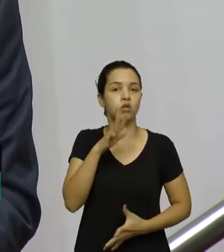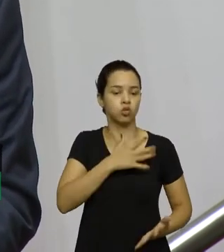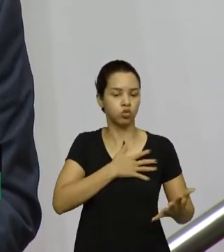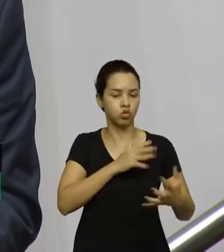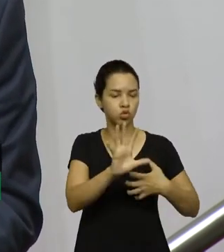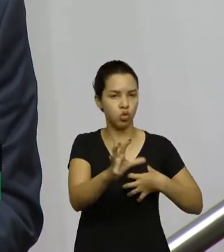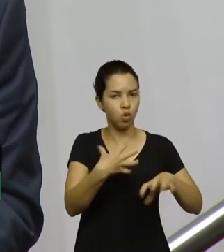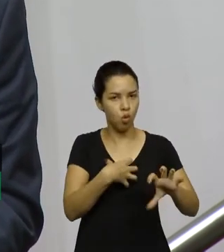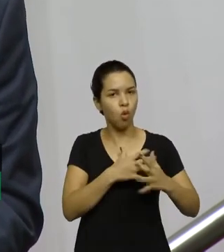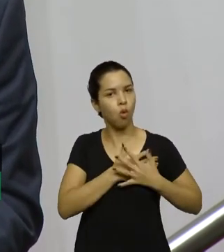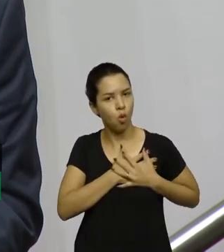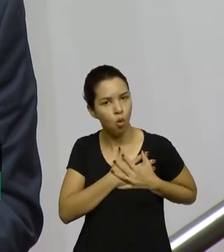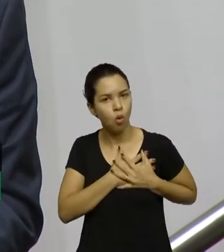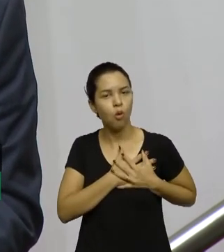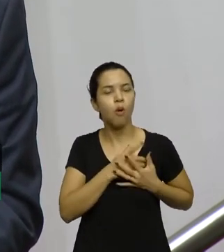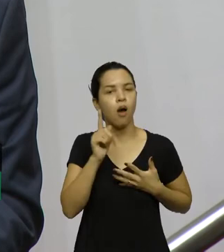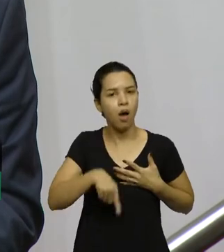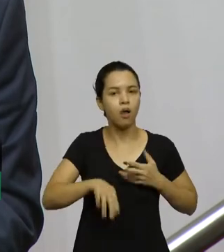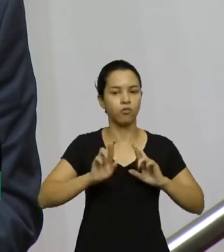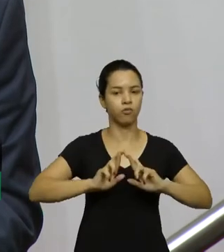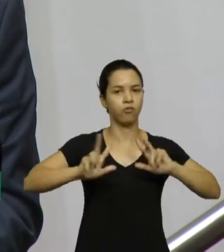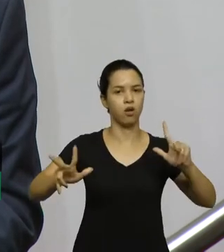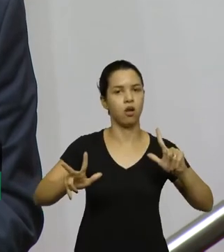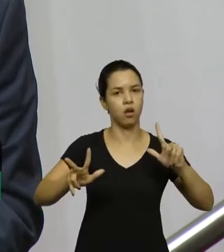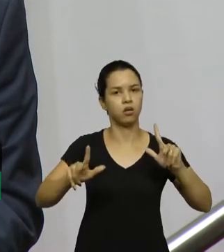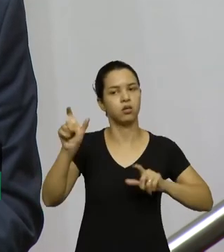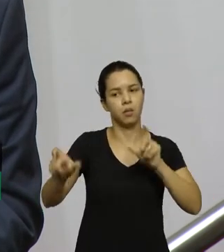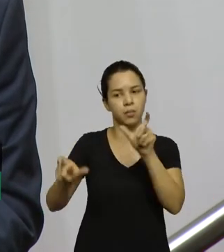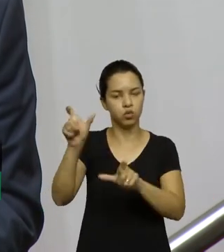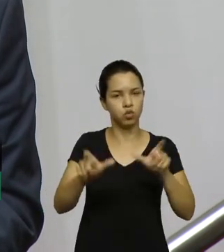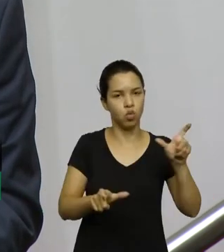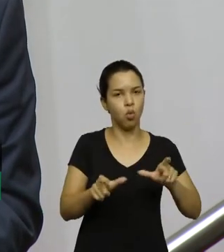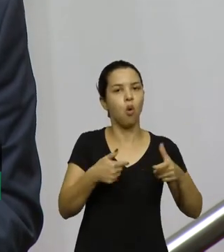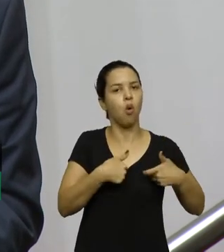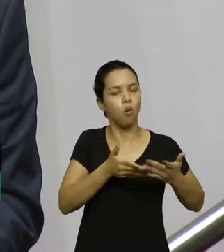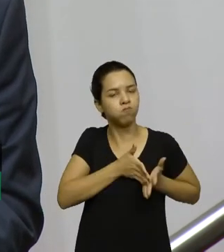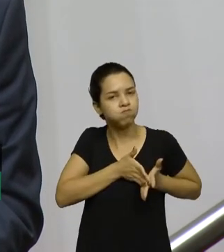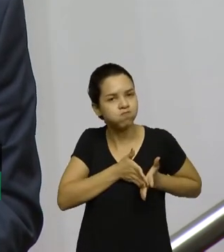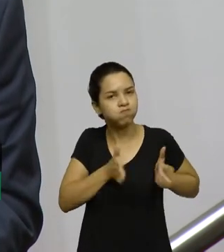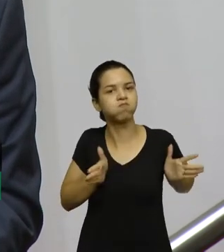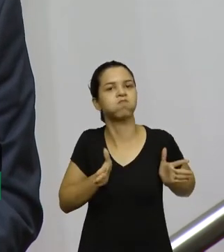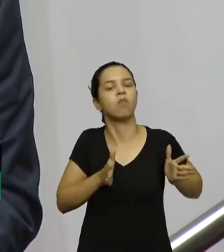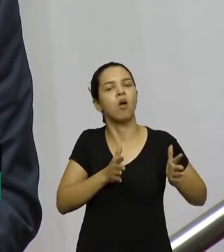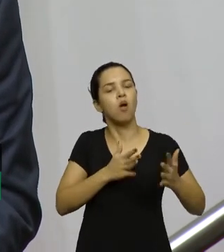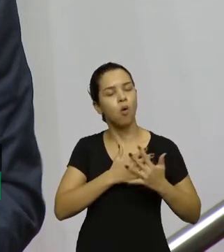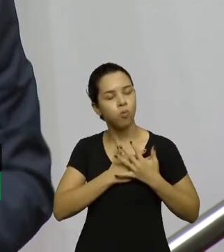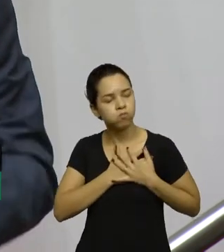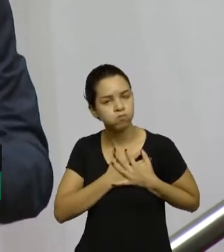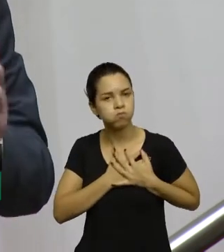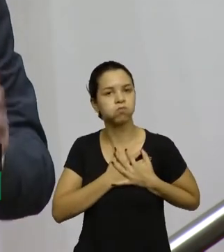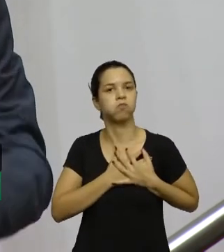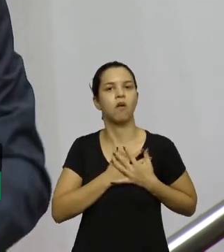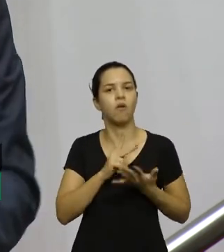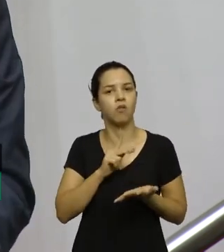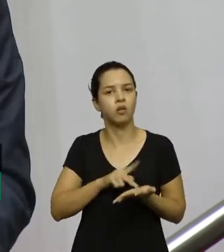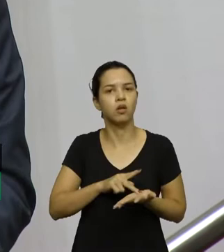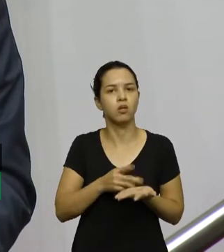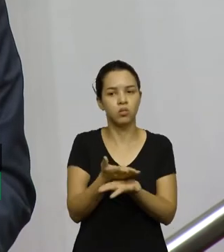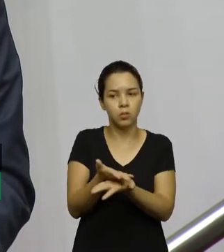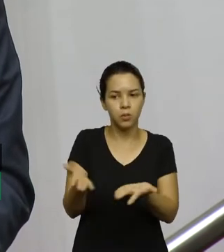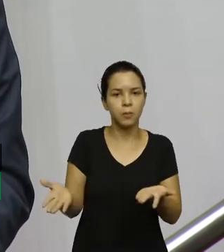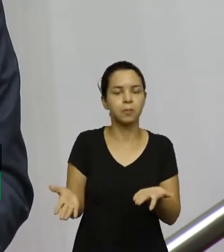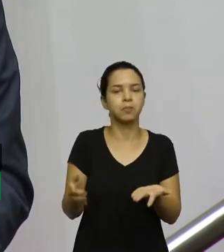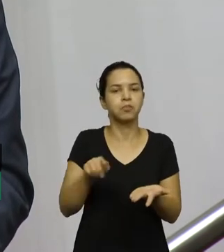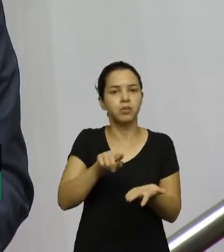solidariedade, que é o que distingue as pessoas, coração aberto, compaixão daquele sobre aqueles que estão